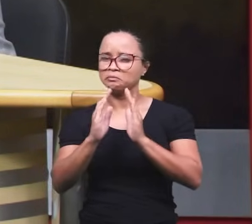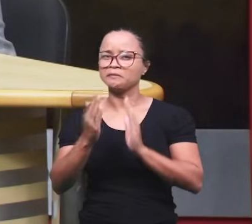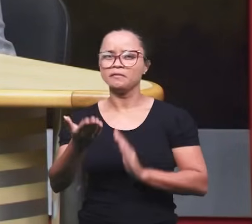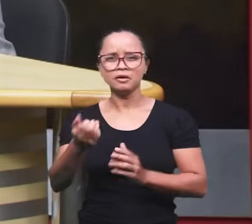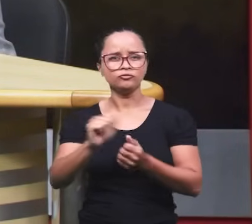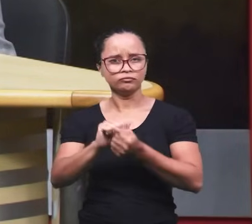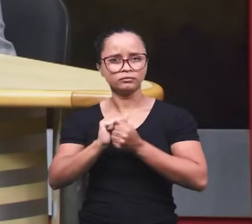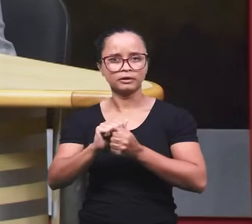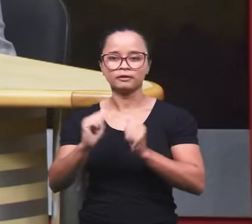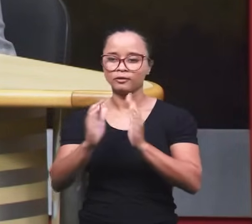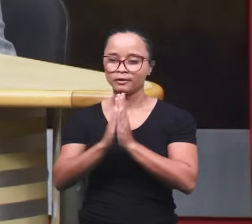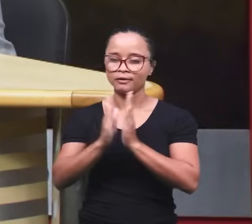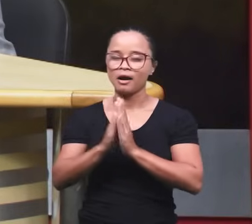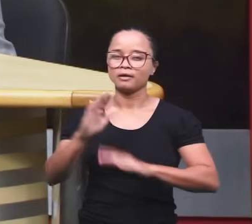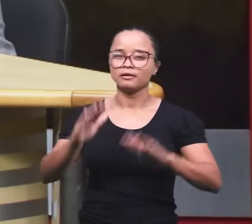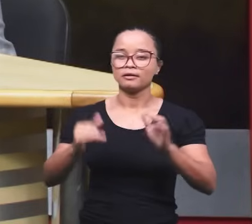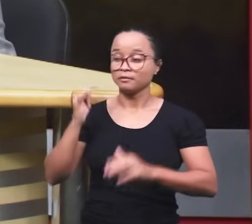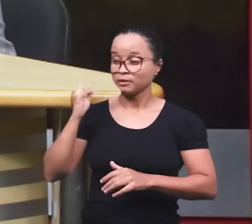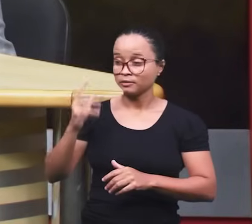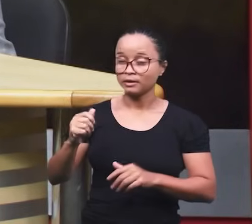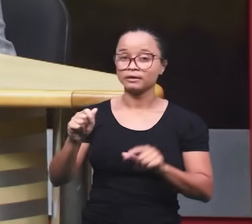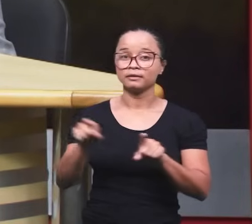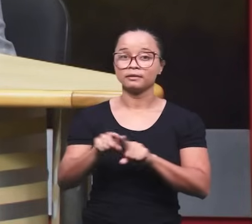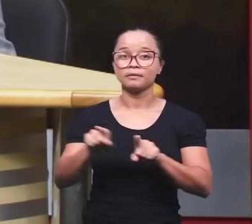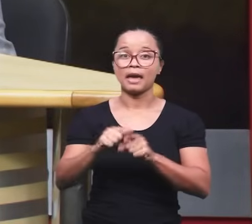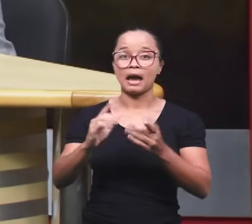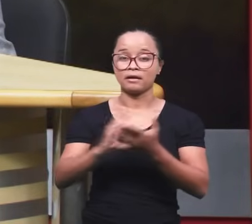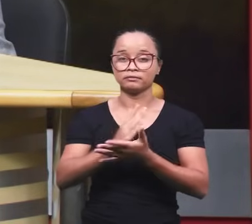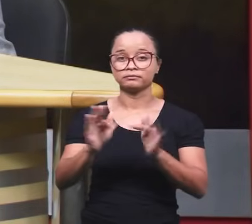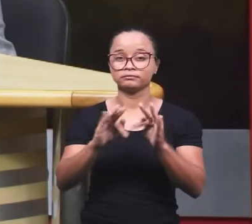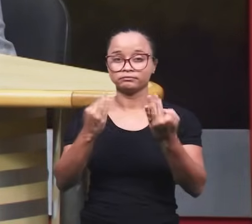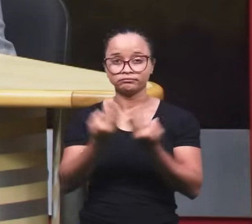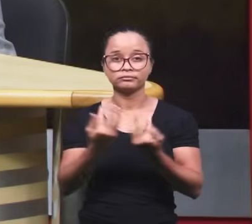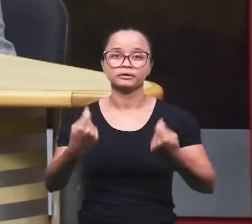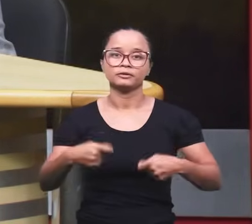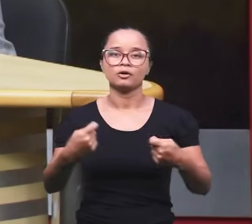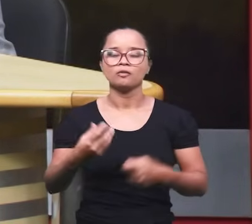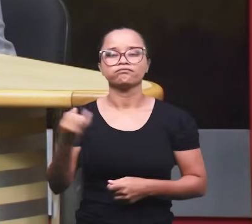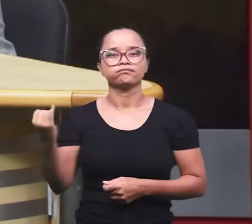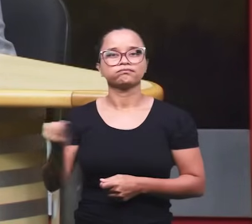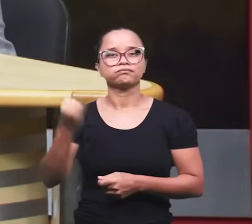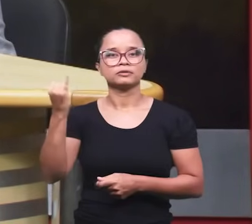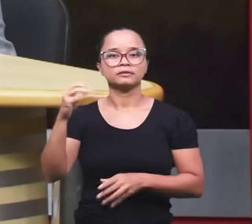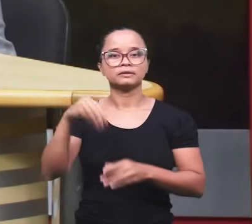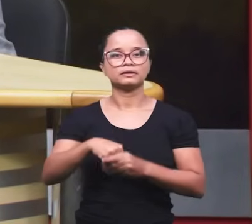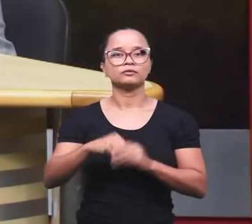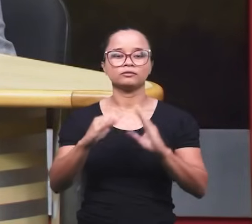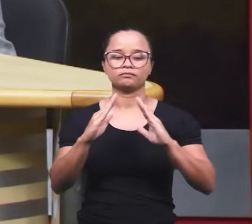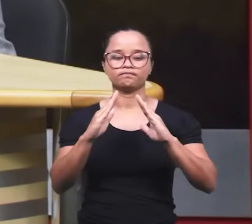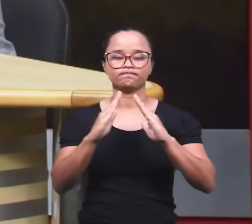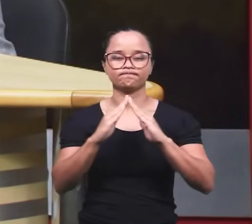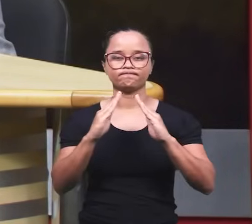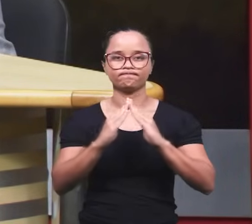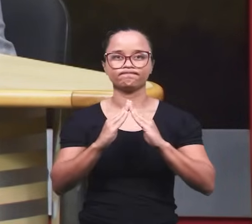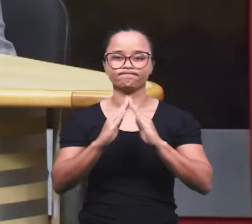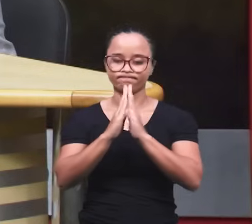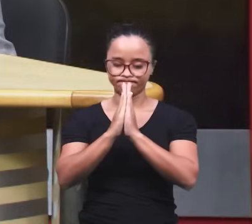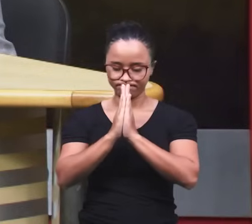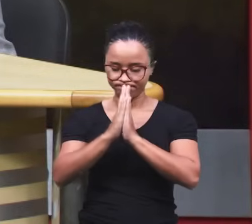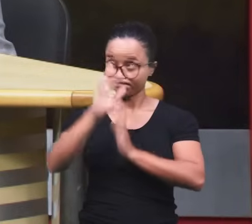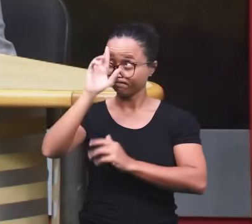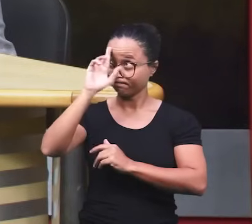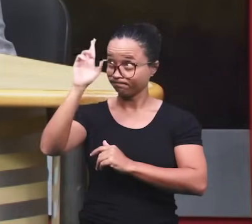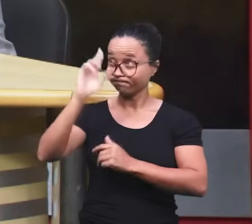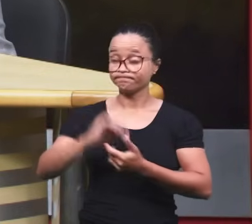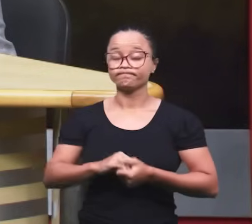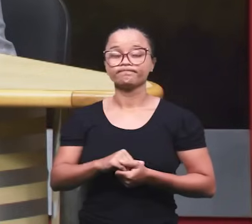sobre sobre algumas famílias algumas necessidades nós falamos como é importante você chegar dentro de casa e orar